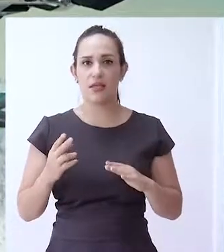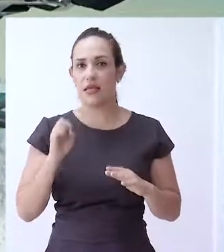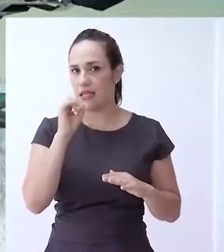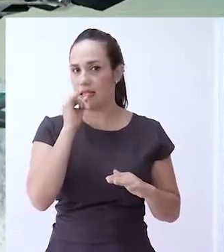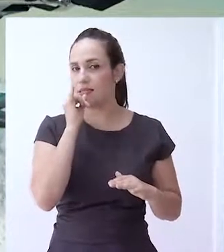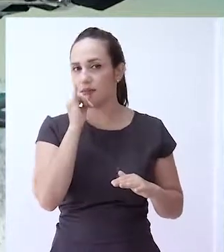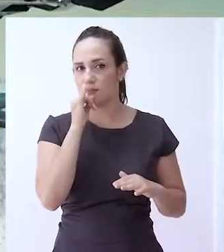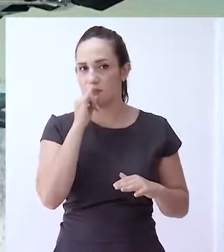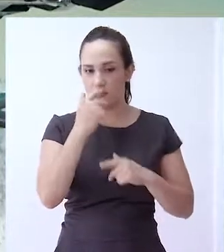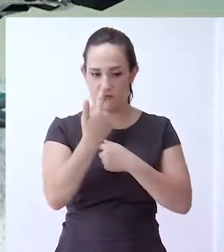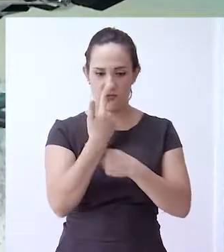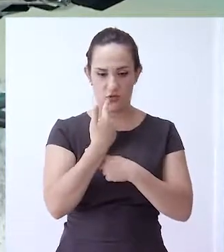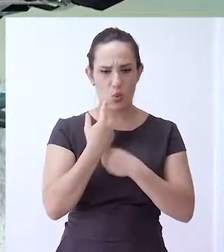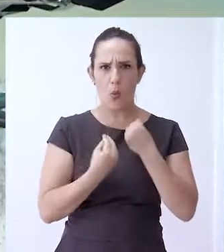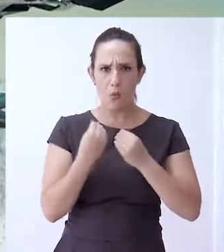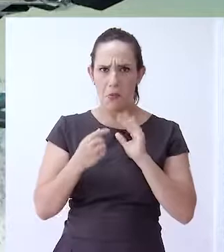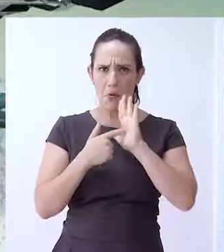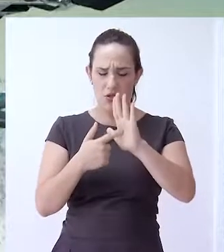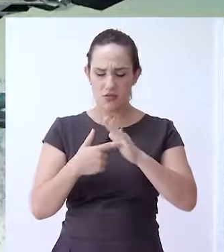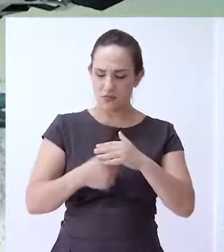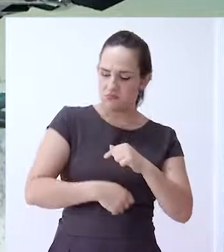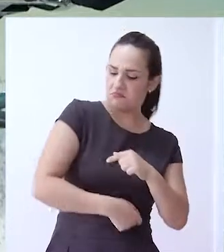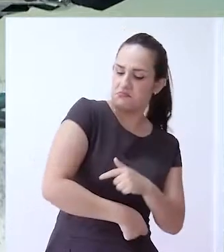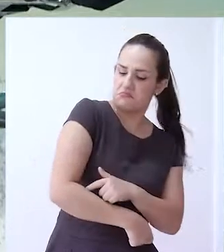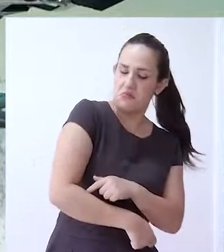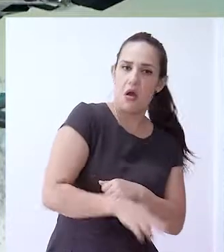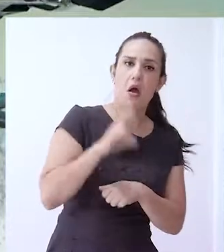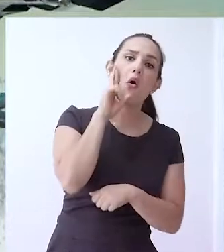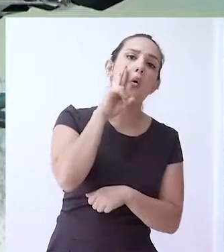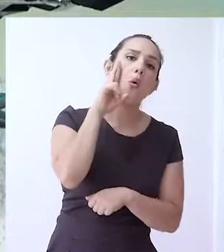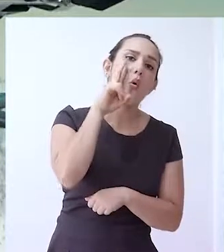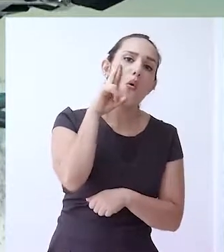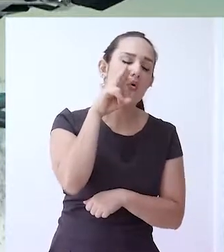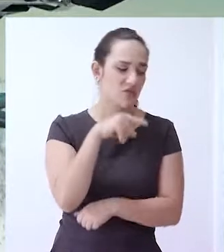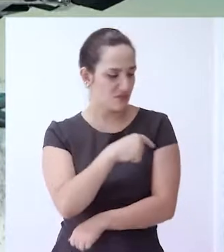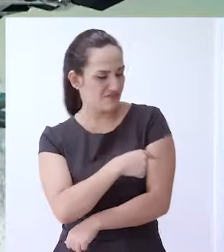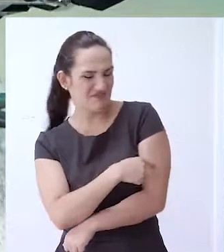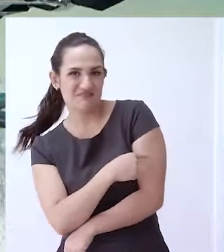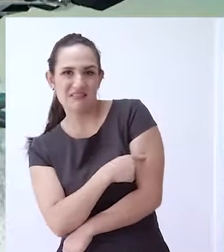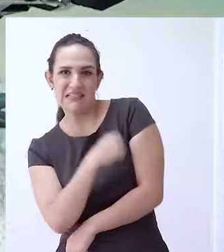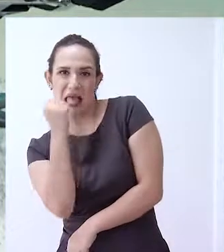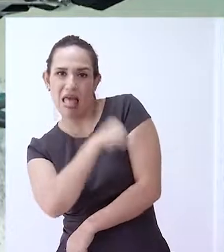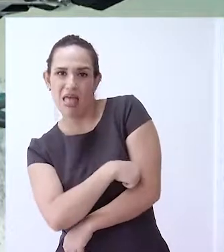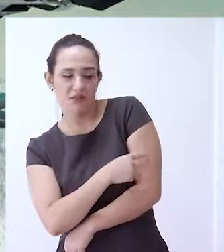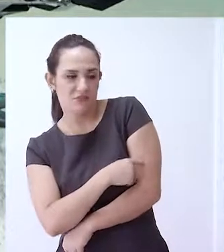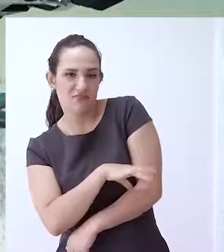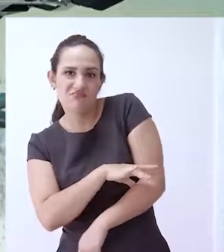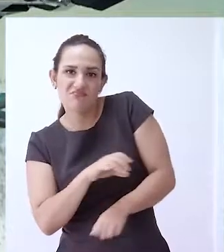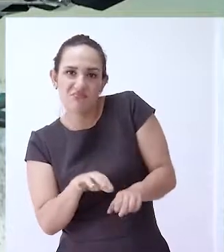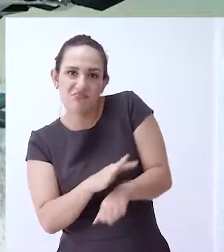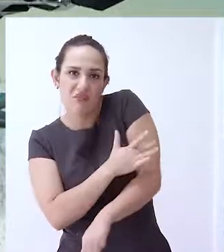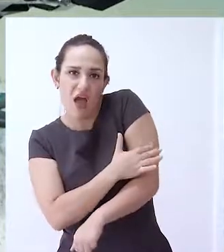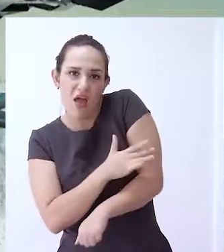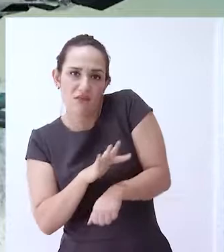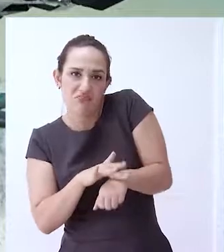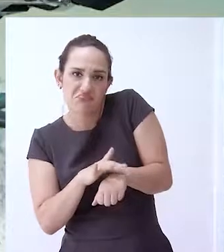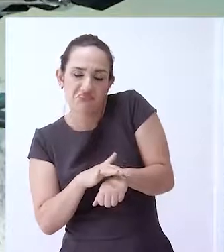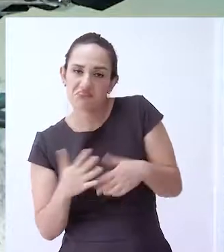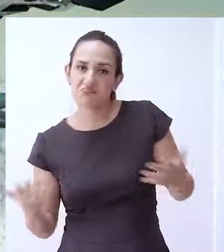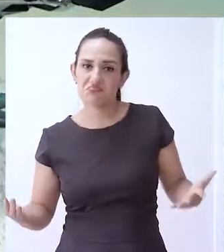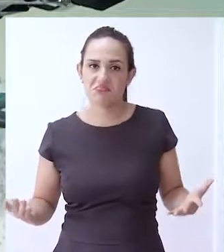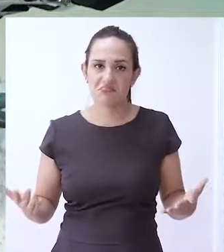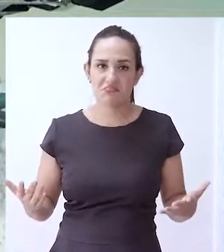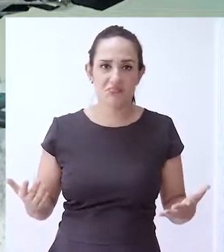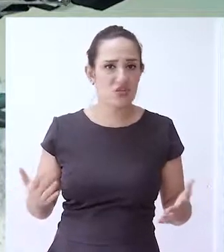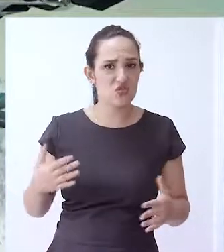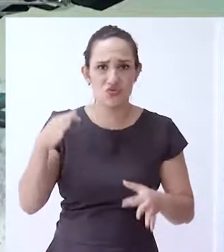que deixa marcas no corpo, há uma dificuldade de se visualizar esse tipo de lesão em vídeo, que não é a mesma situação daquela